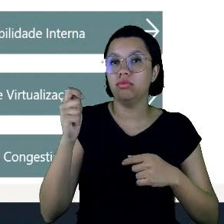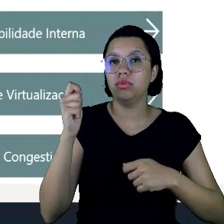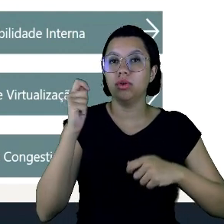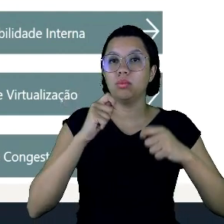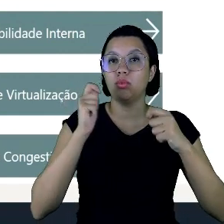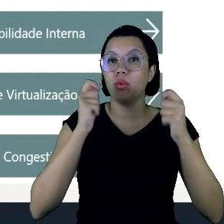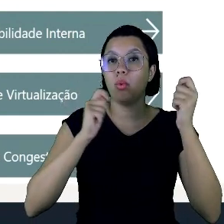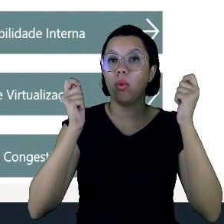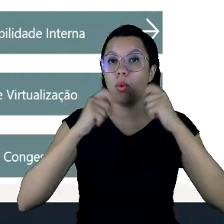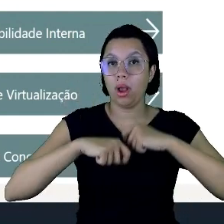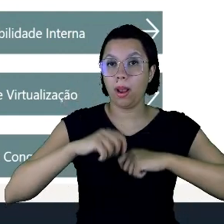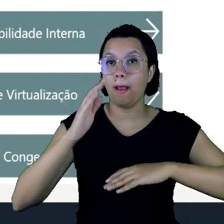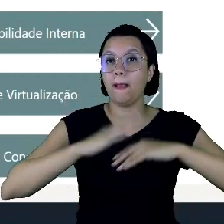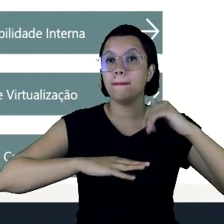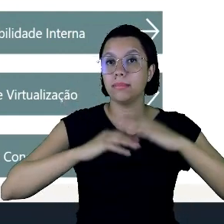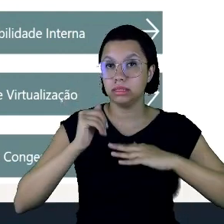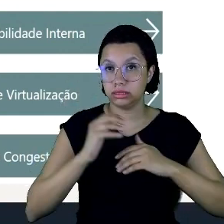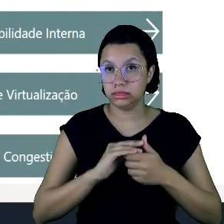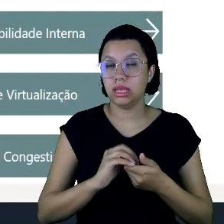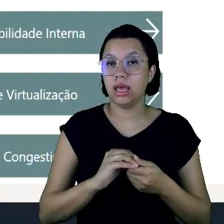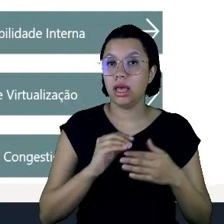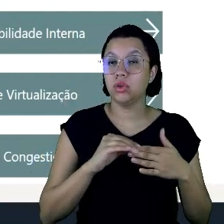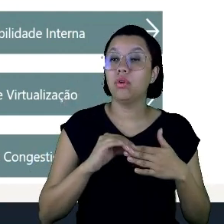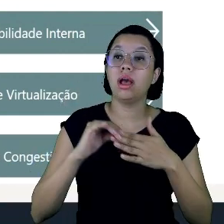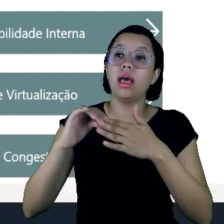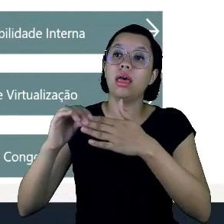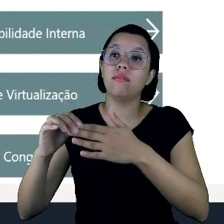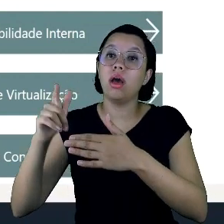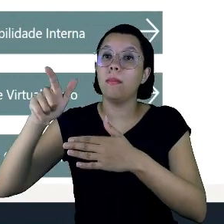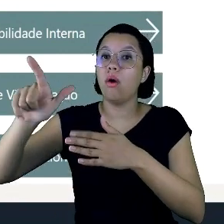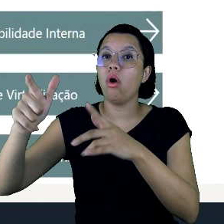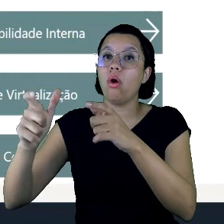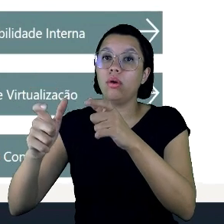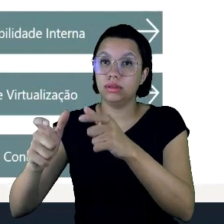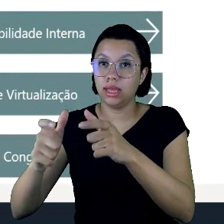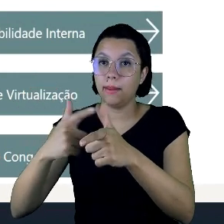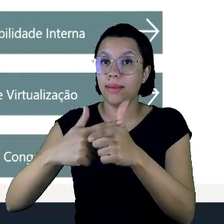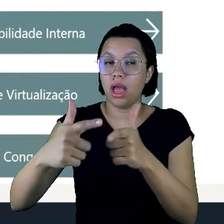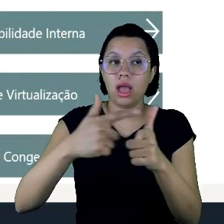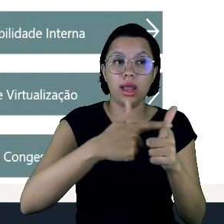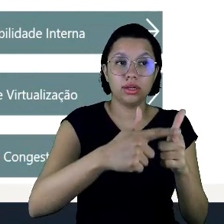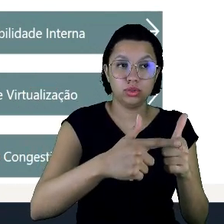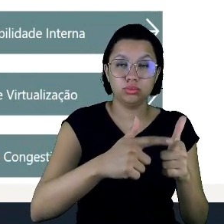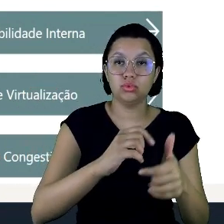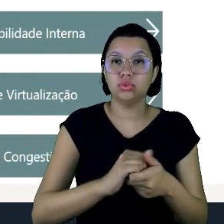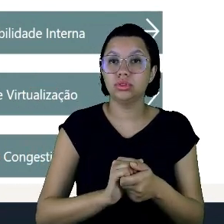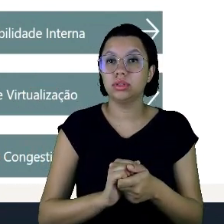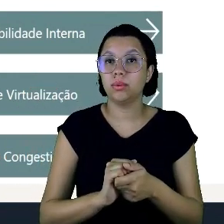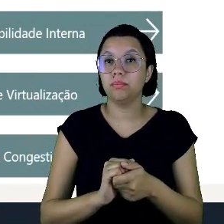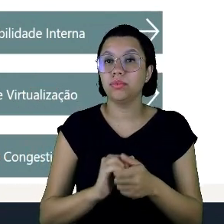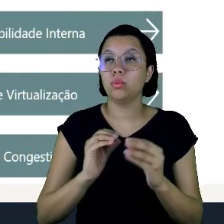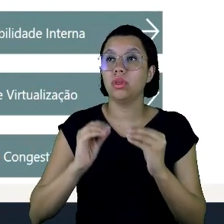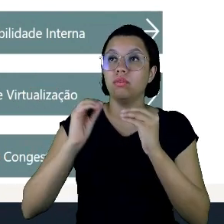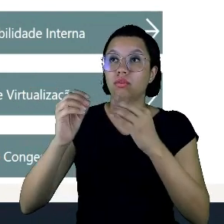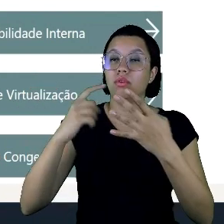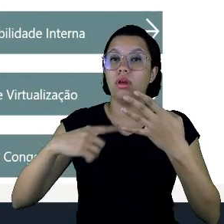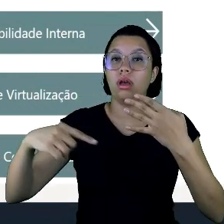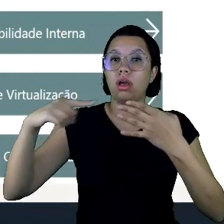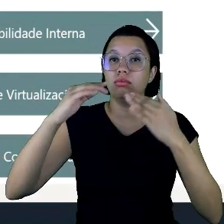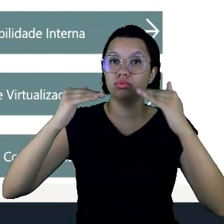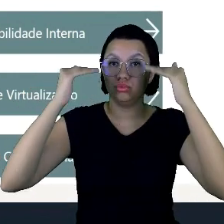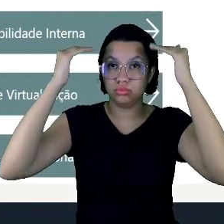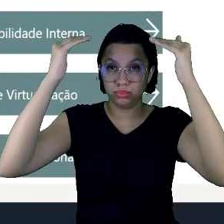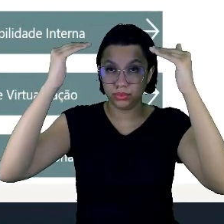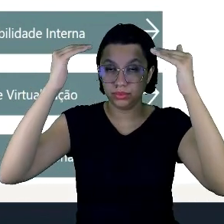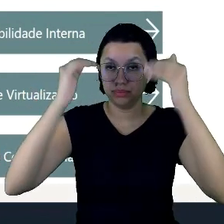os baixados por incompetência, os encaminhados a outra unidade por redistribuição, os remetidos